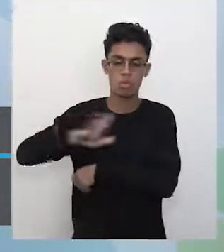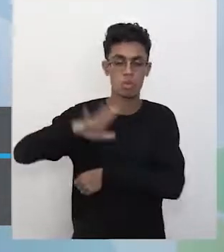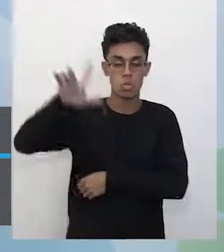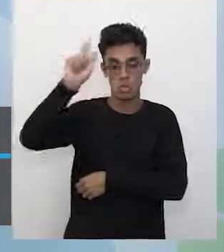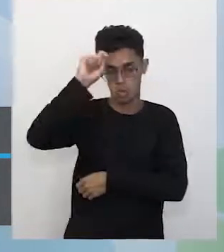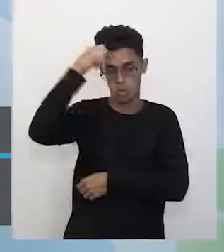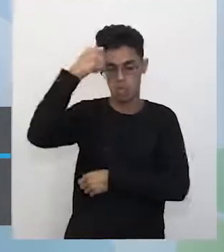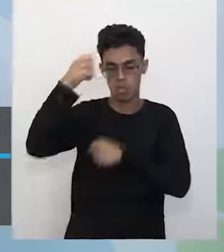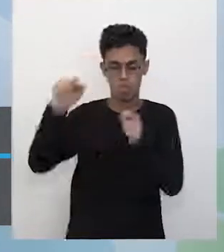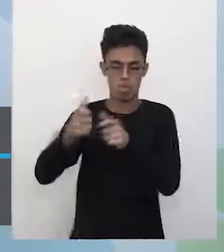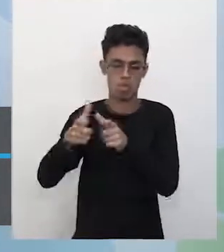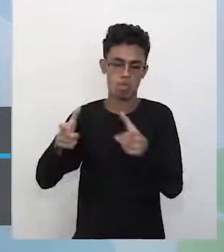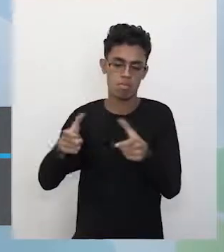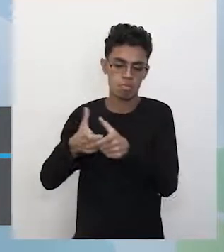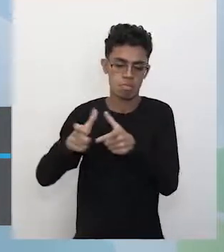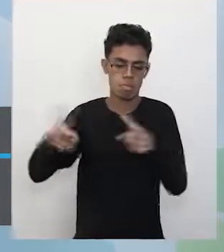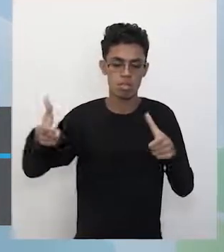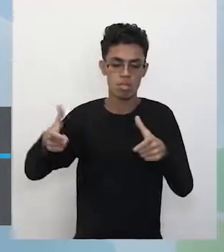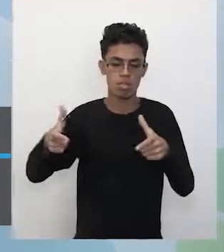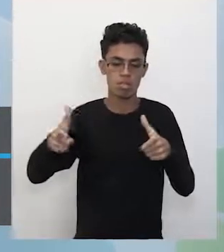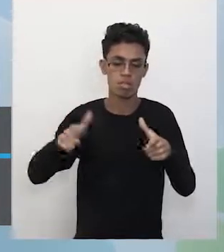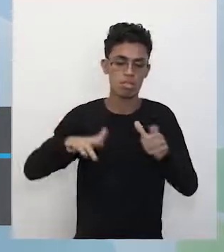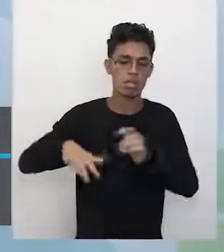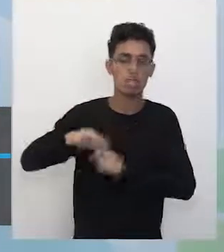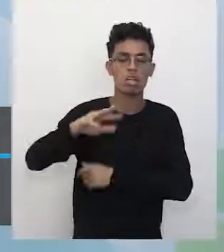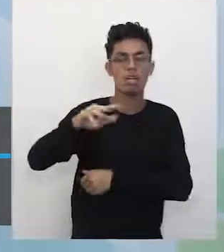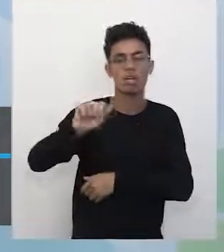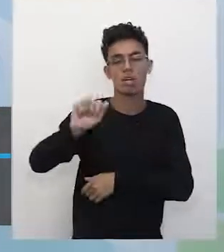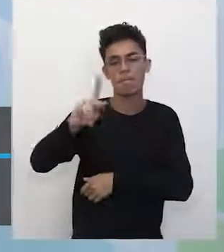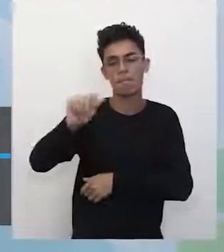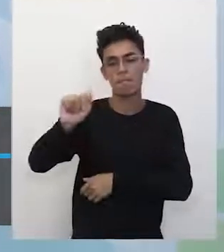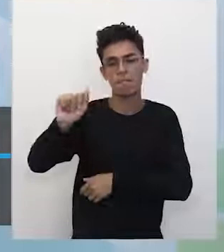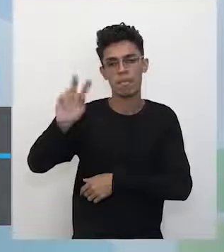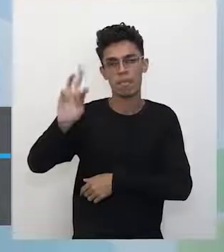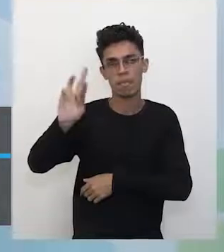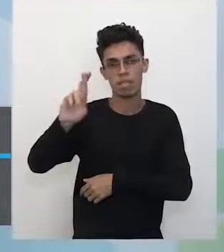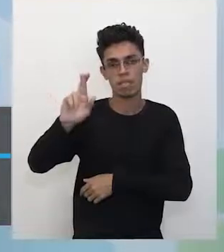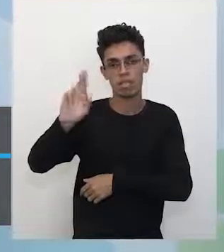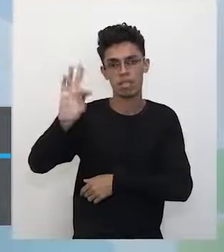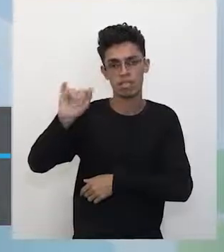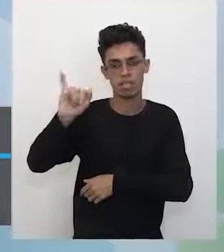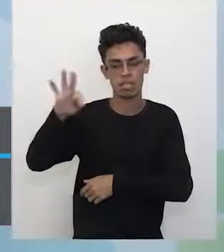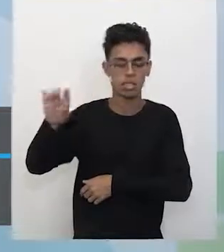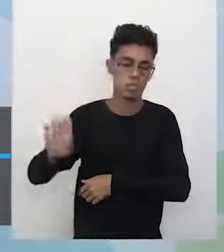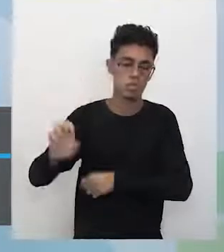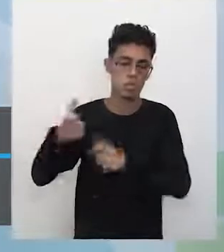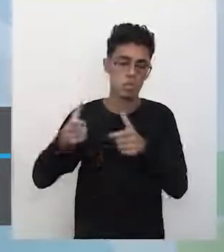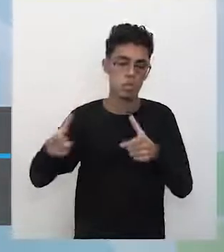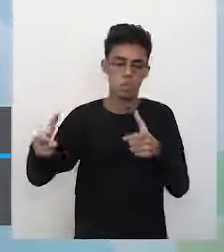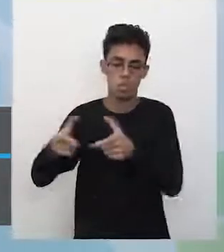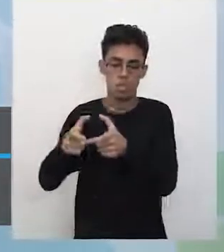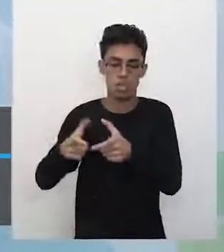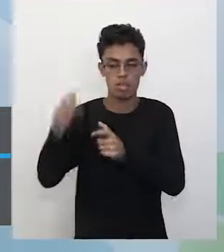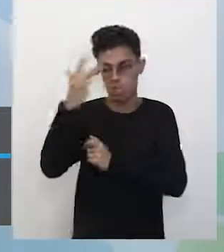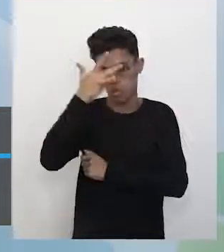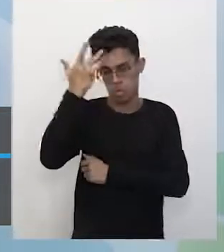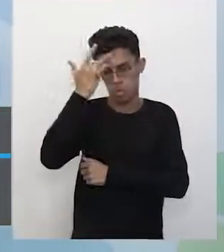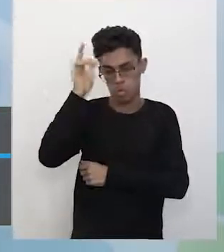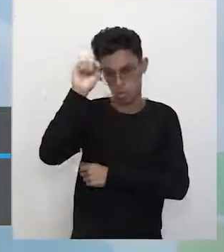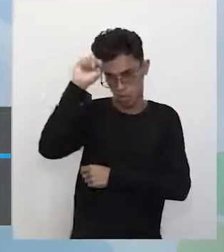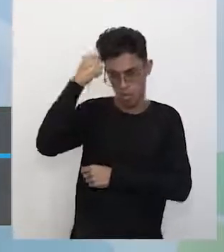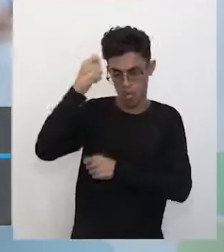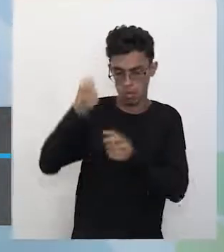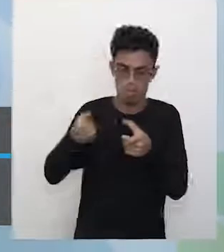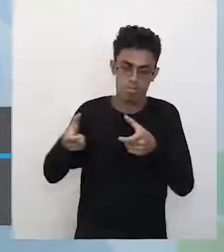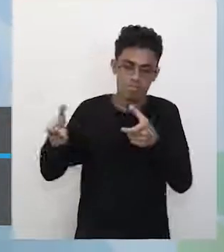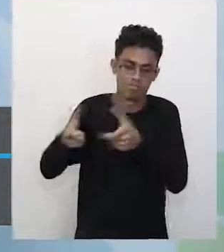mas no apartheid, né, por mais que ele tenha sido feito por uma minoria de pessoas, né, as pessoas negras se tornaram uma minoria, né,